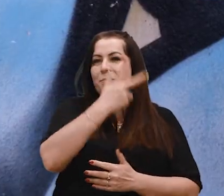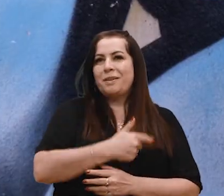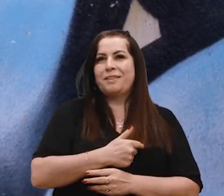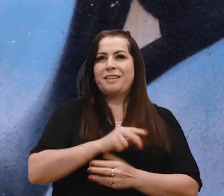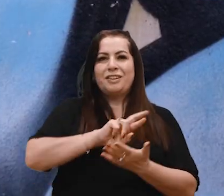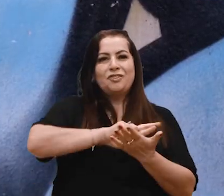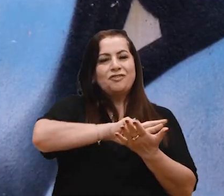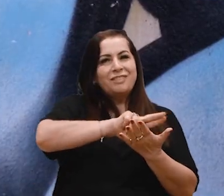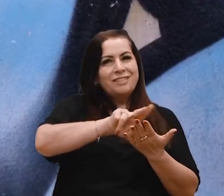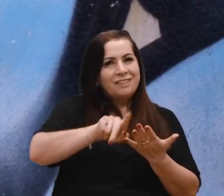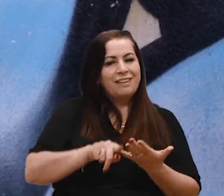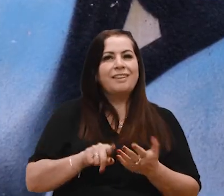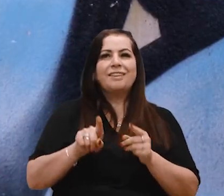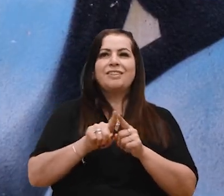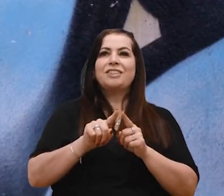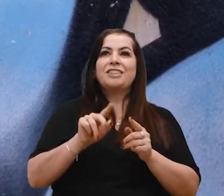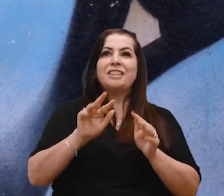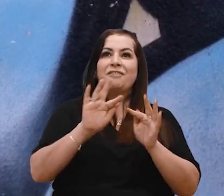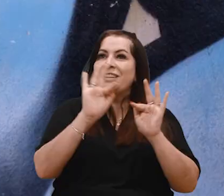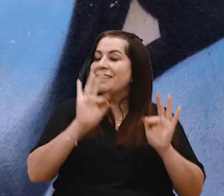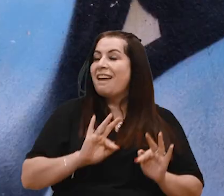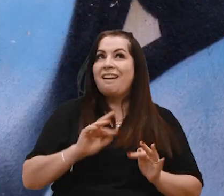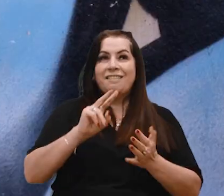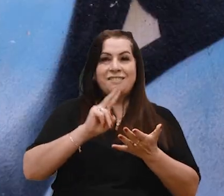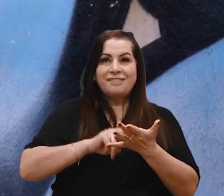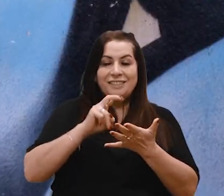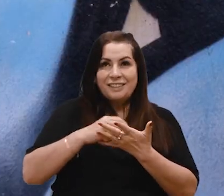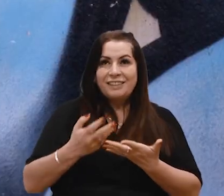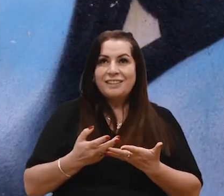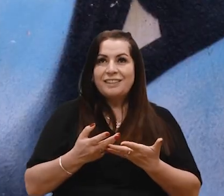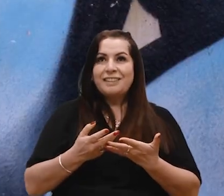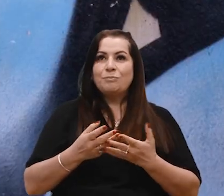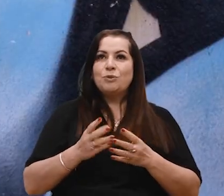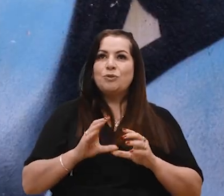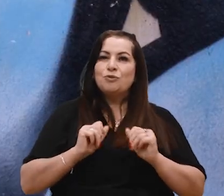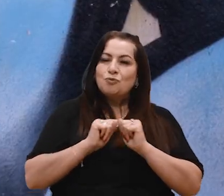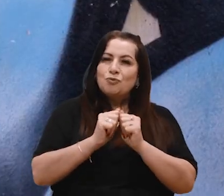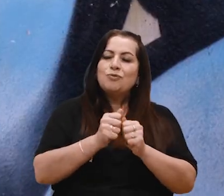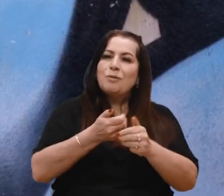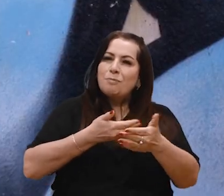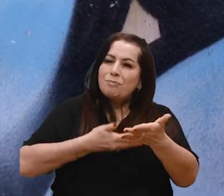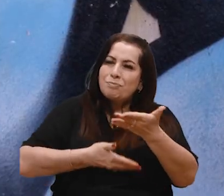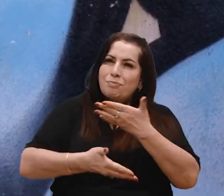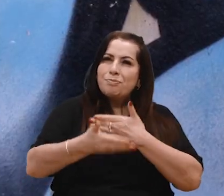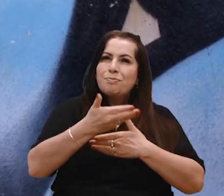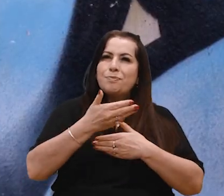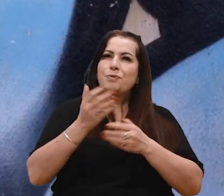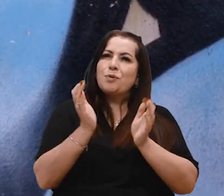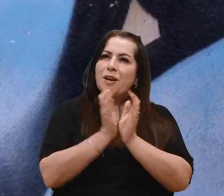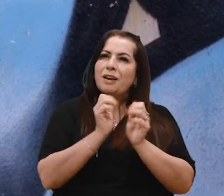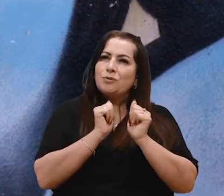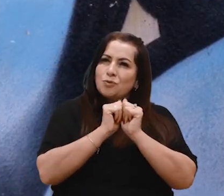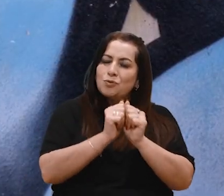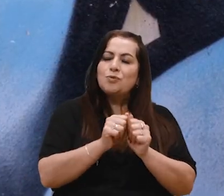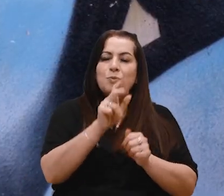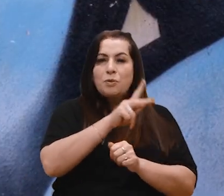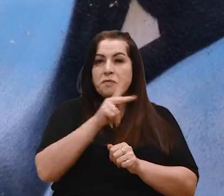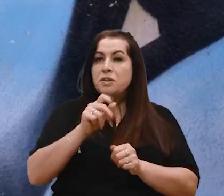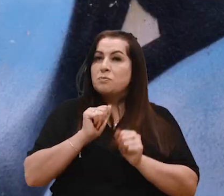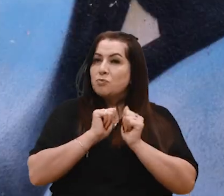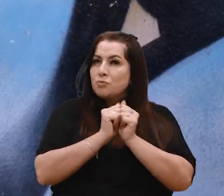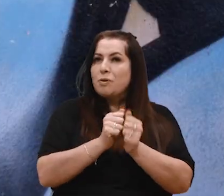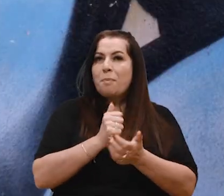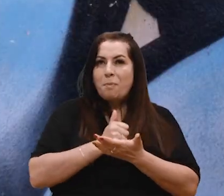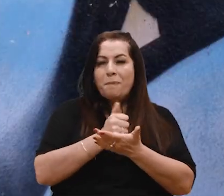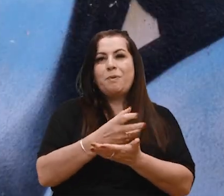tem muita beleza, que tem muita diversidade, que tem muita alegria, que tem muito companheirismo, que os colegas são muito parceiros,